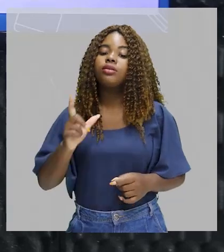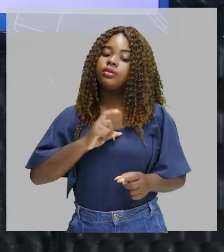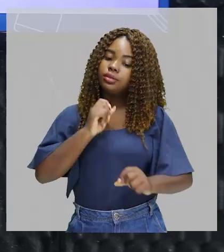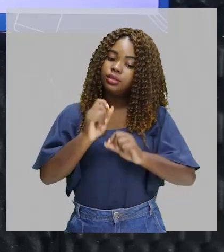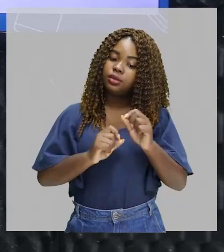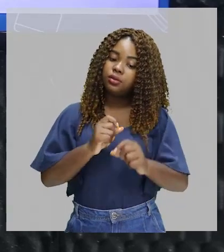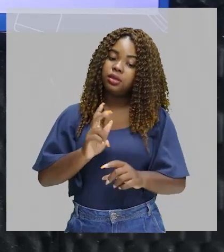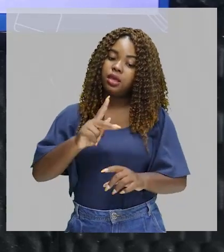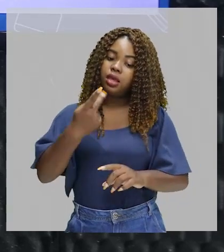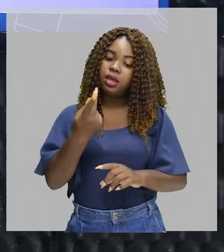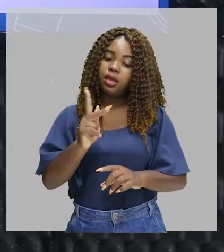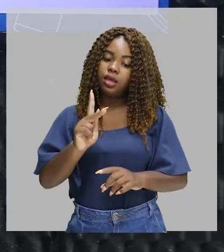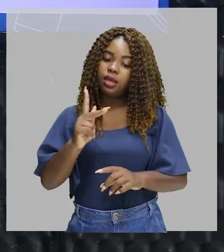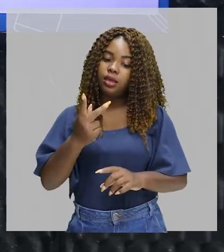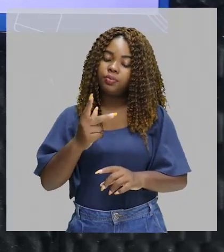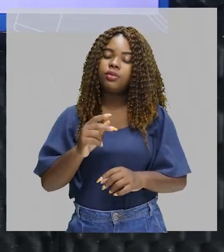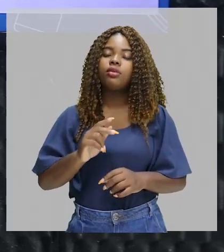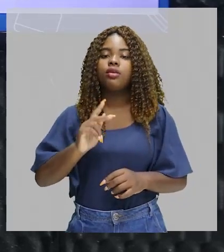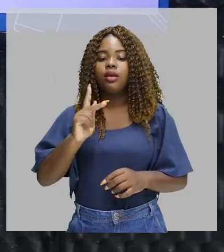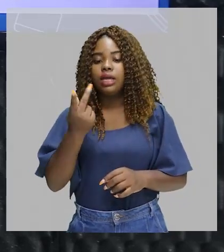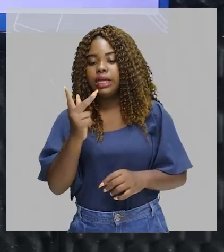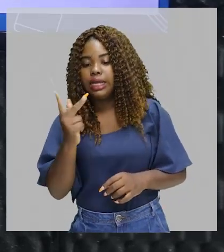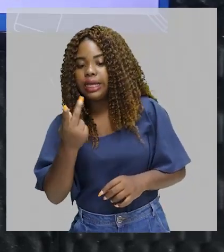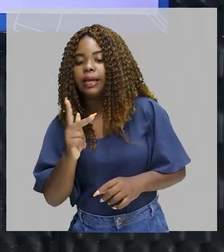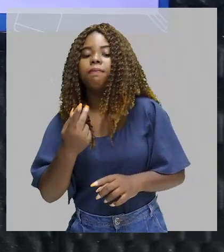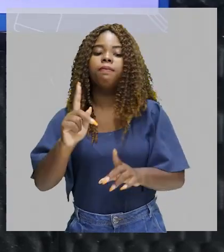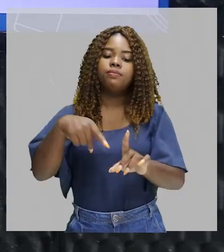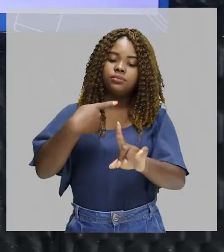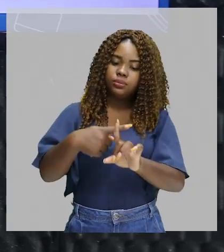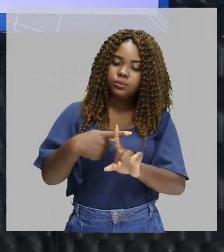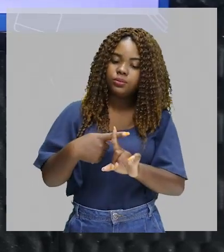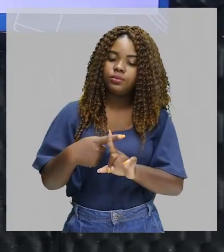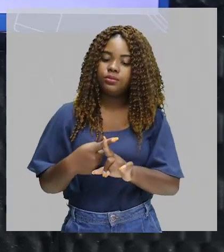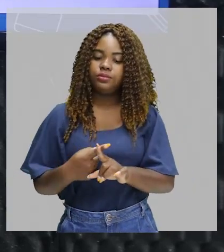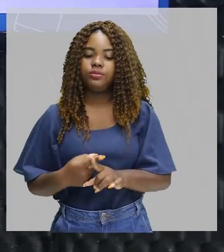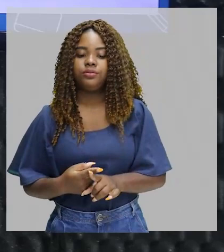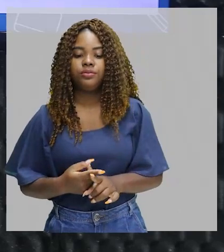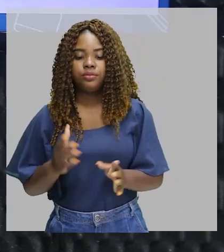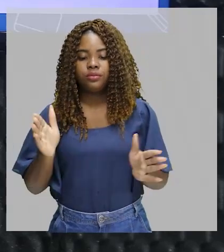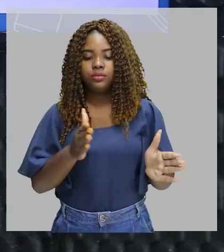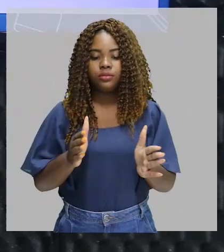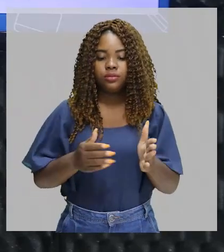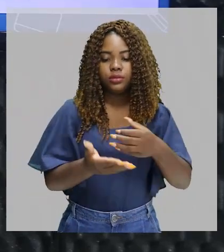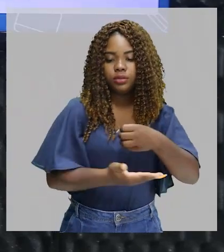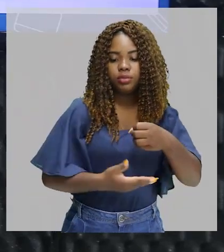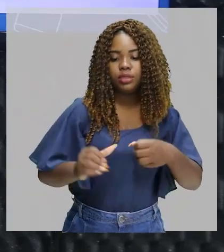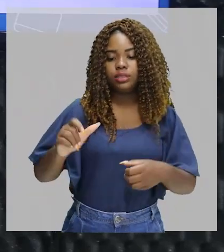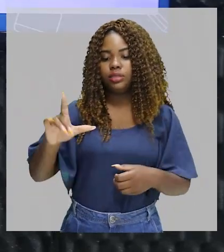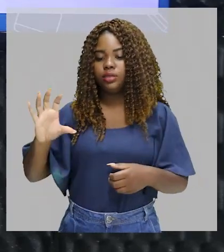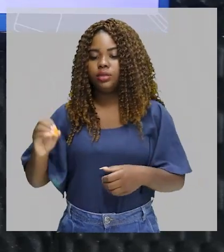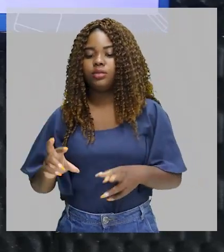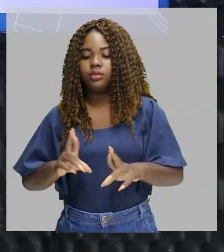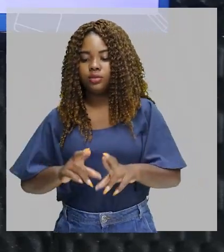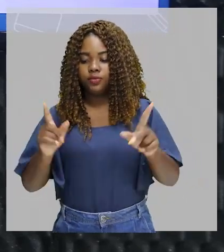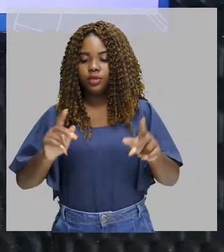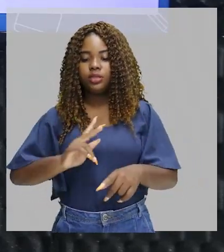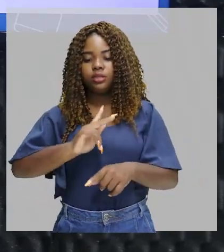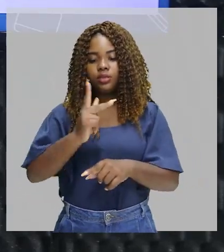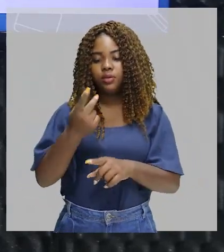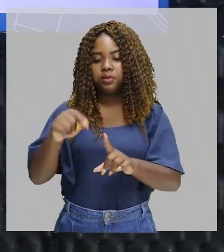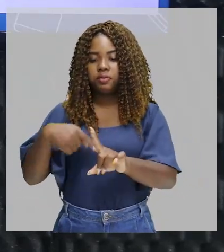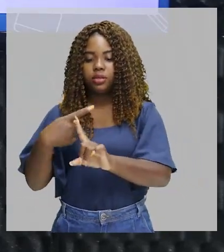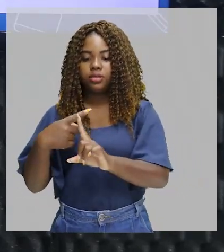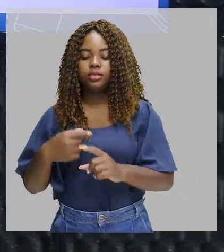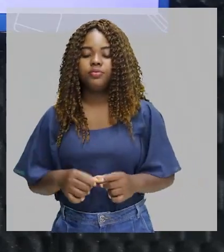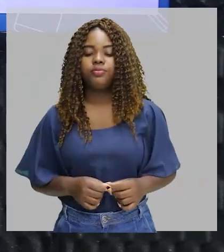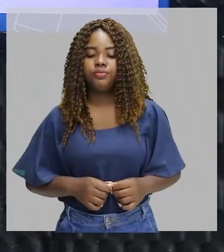do H+, certo? Entre a base e o ácido, a diferença é o H+. Olha